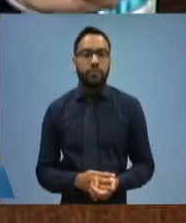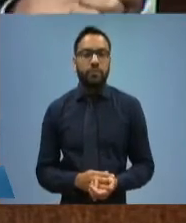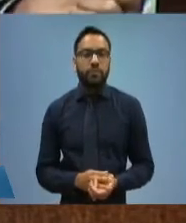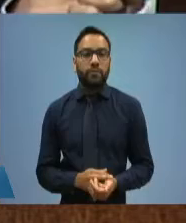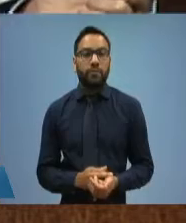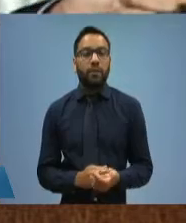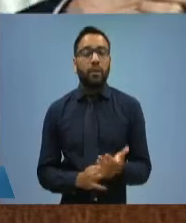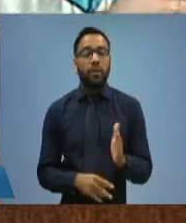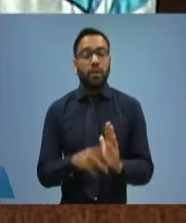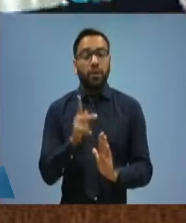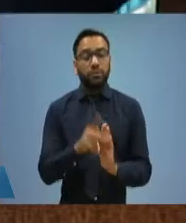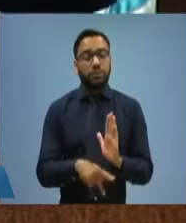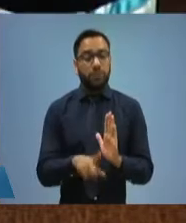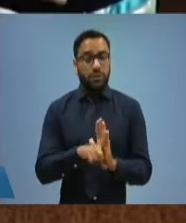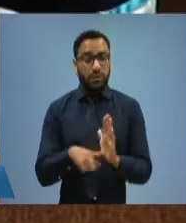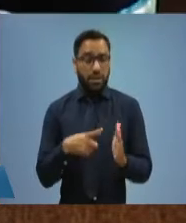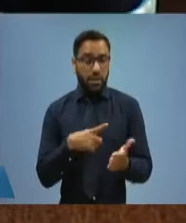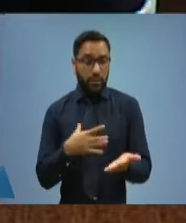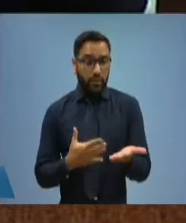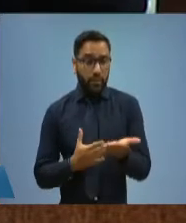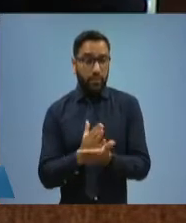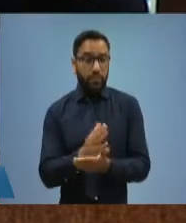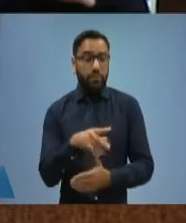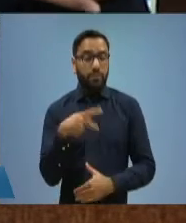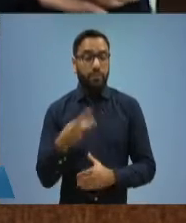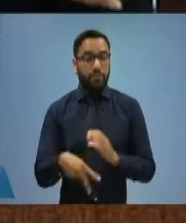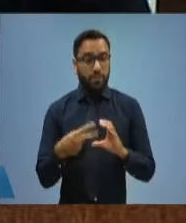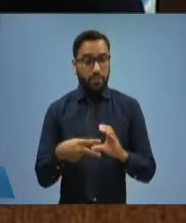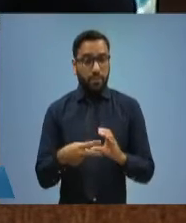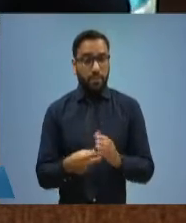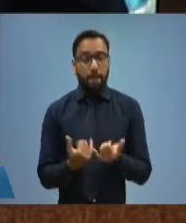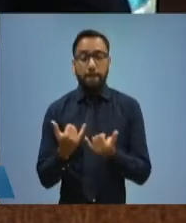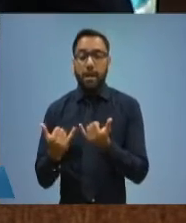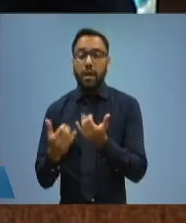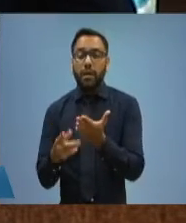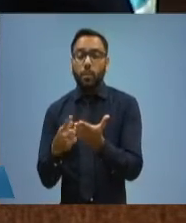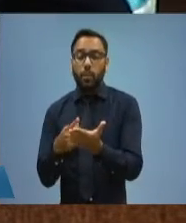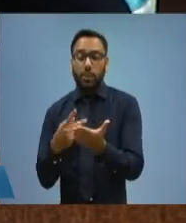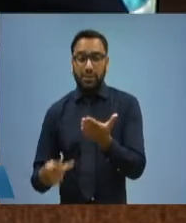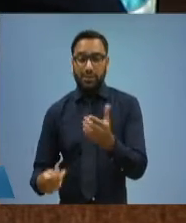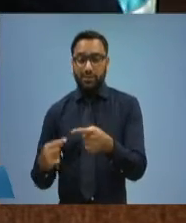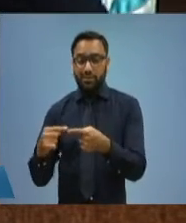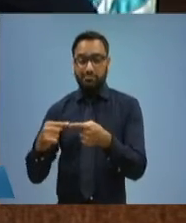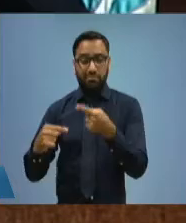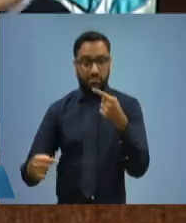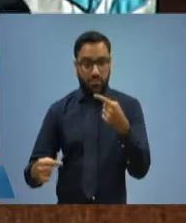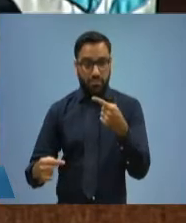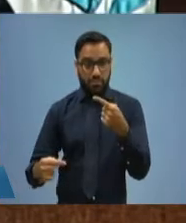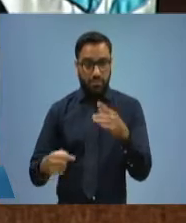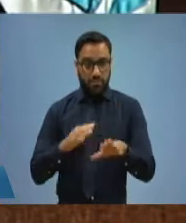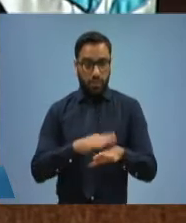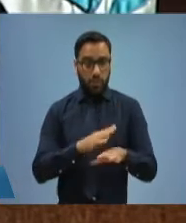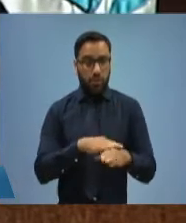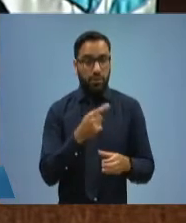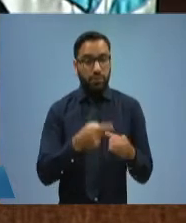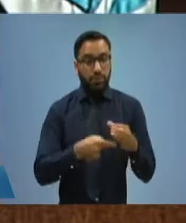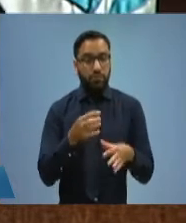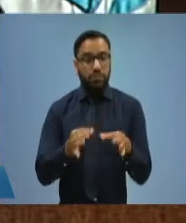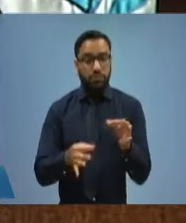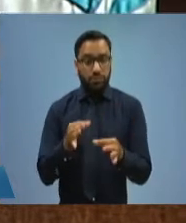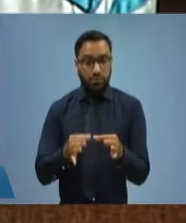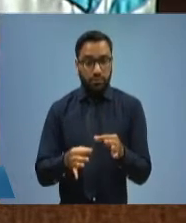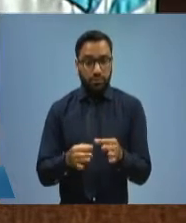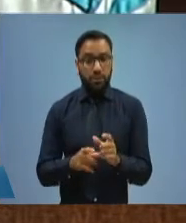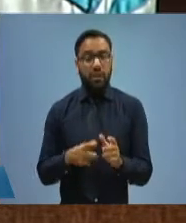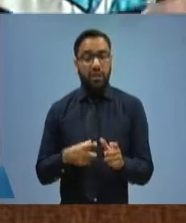nós aprovamos aqui na Câmara, inicialmente ele teve um parecer contrário da CCJ, elaborado pelo vereador Bruno